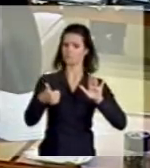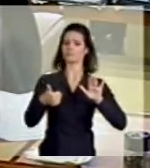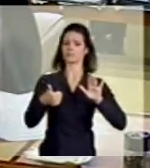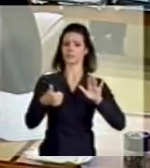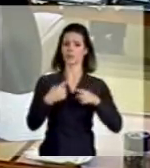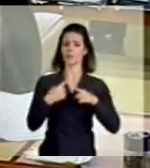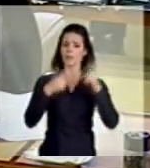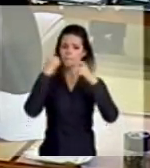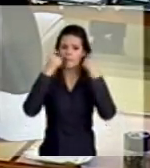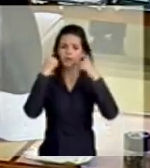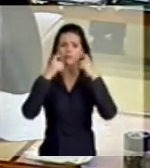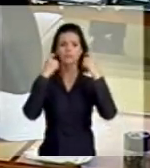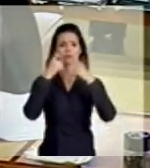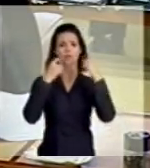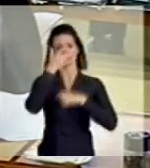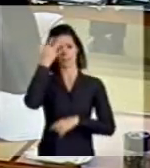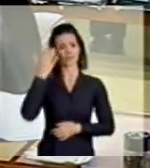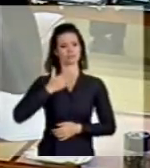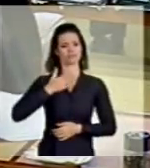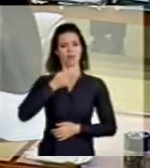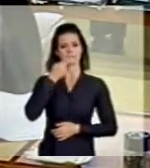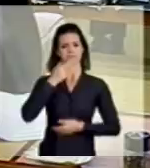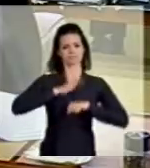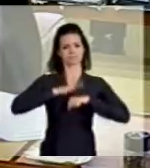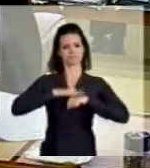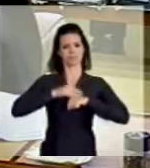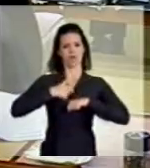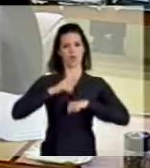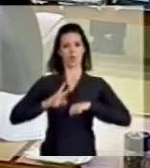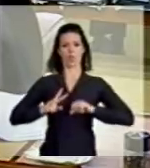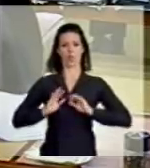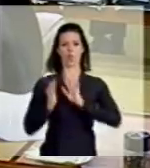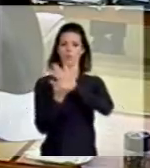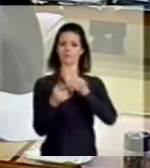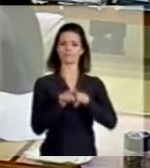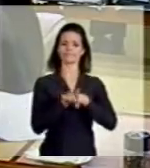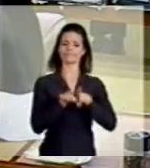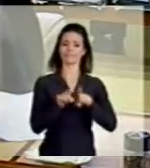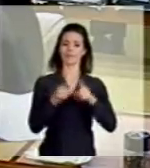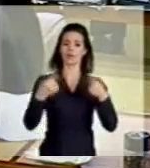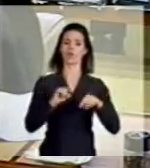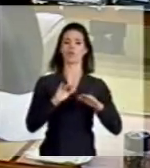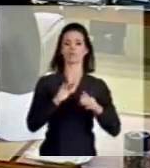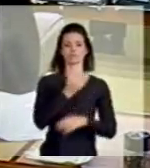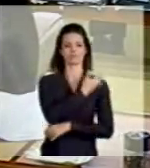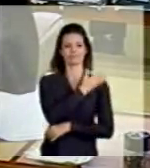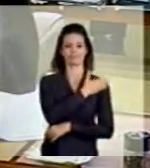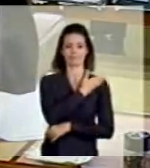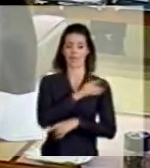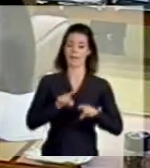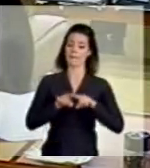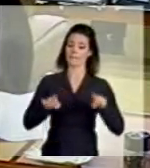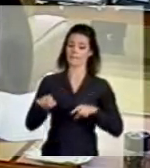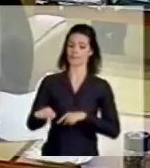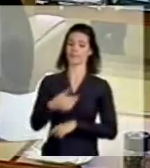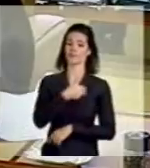efetiva proteção da autodeterminação dos transgêneros e com o combate à discriminação. Com efeito, Sua Excelência